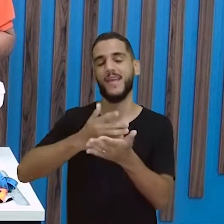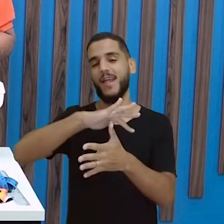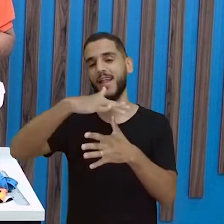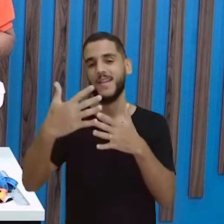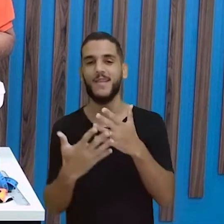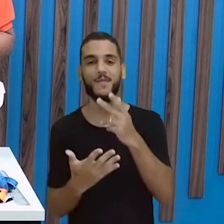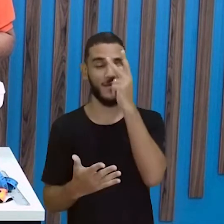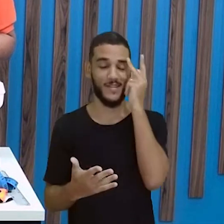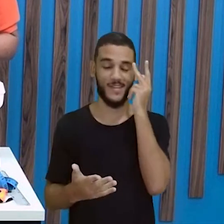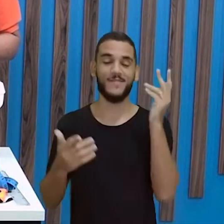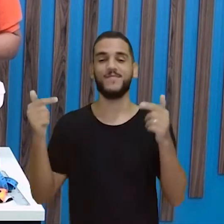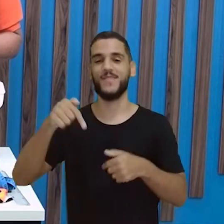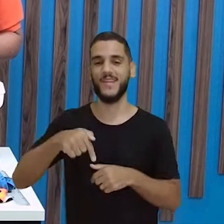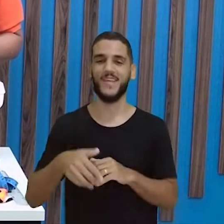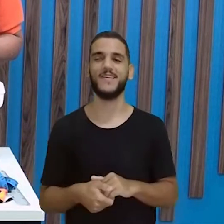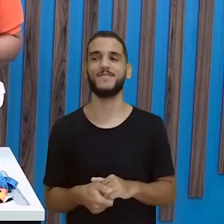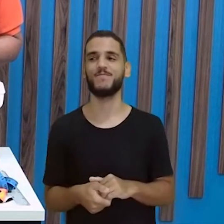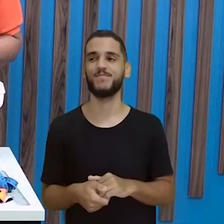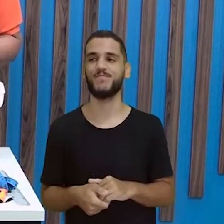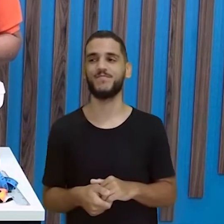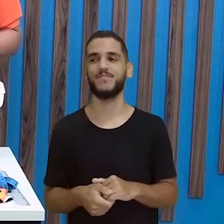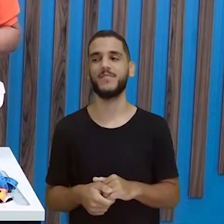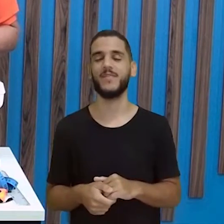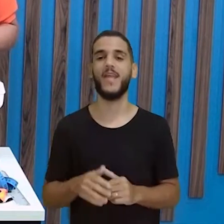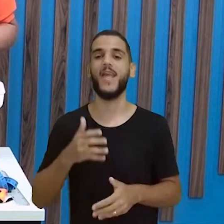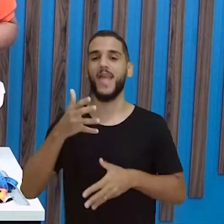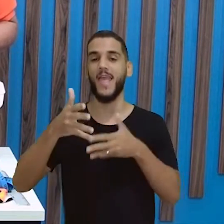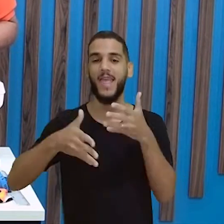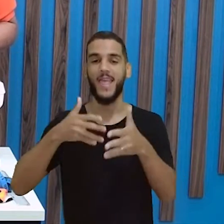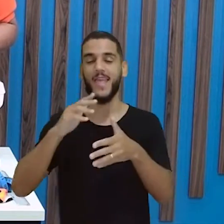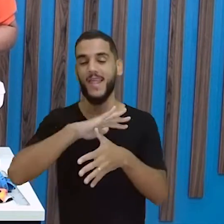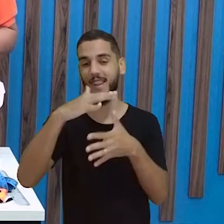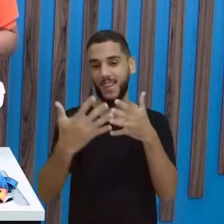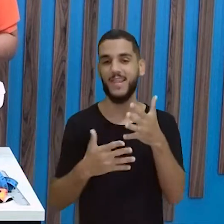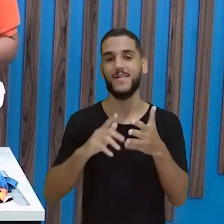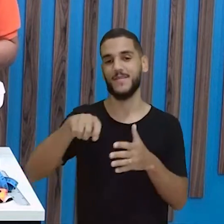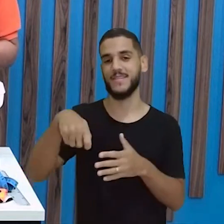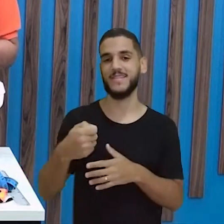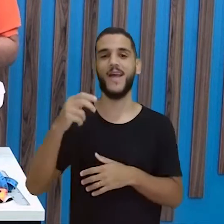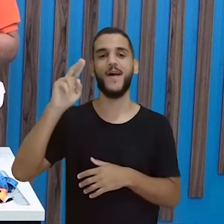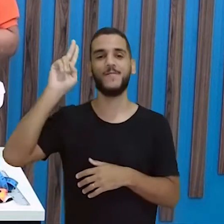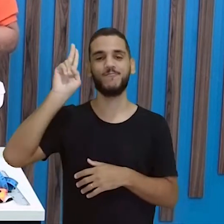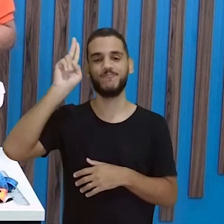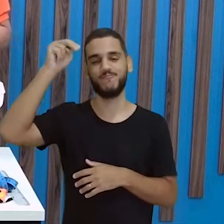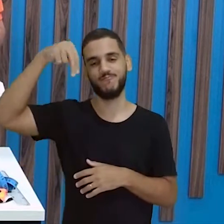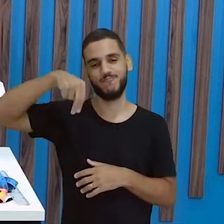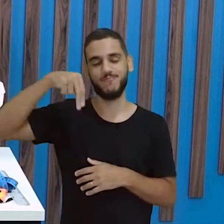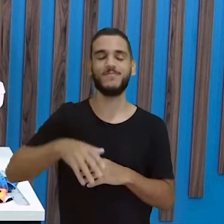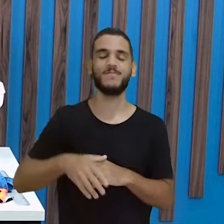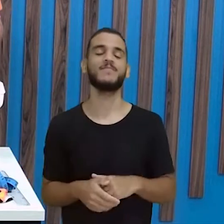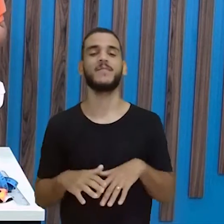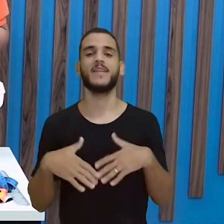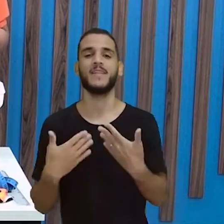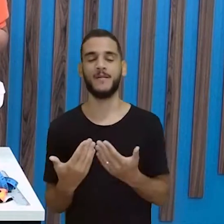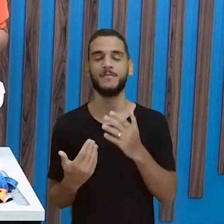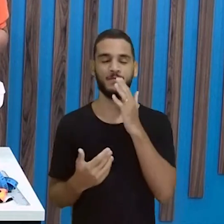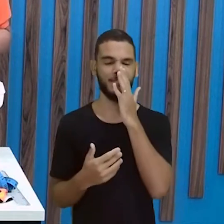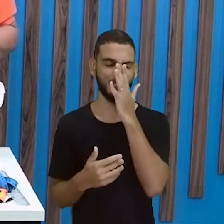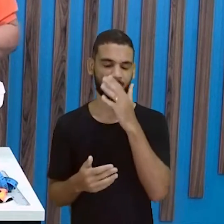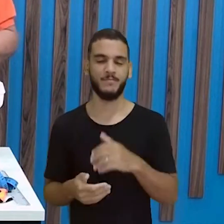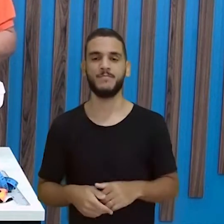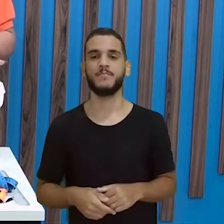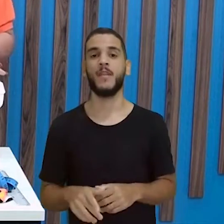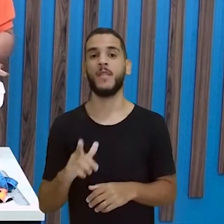aula ficar melhor. O meu sinal em Libras é esse aqui, tá? Ok? Vamos lá, gente. Eu